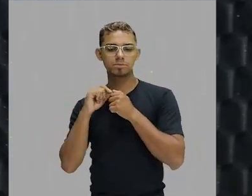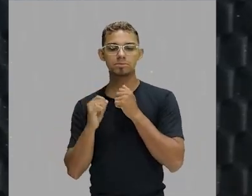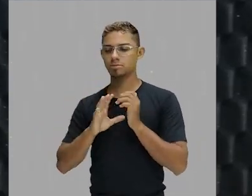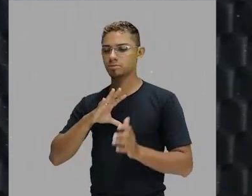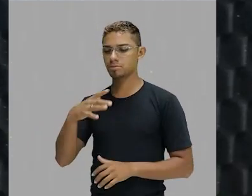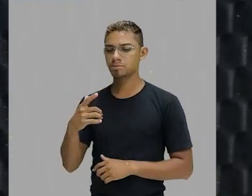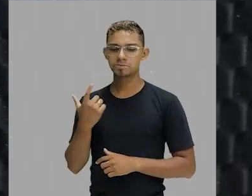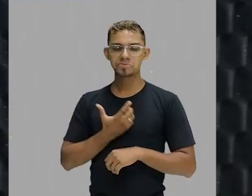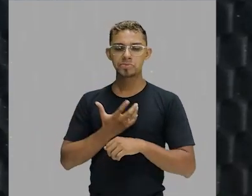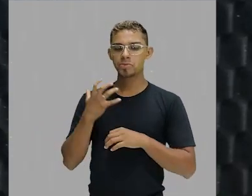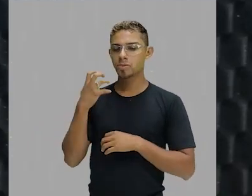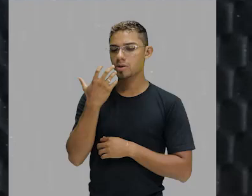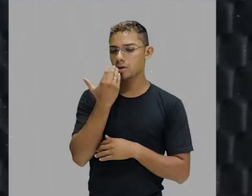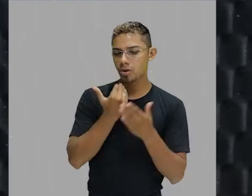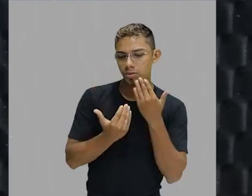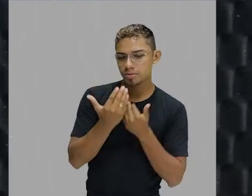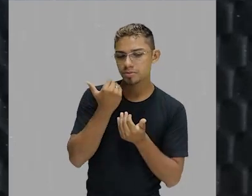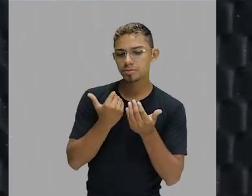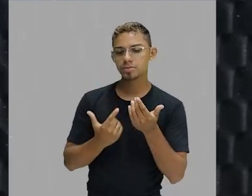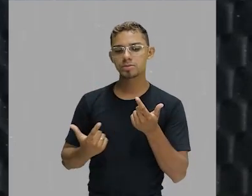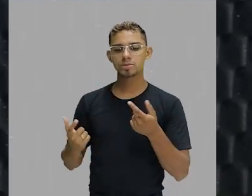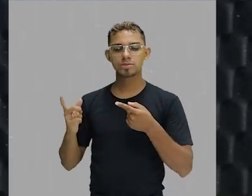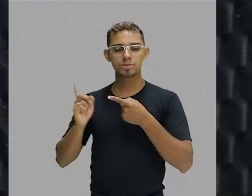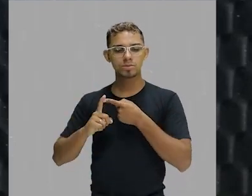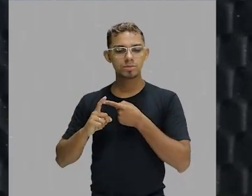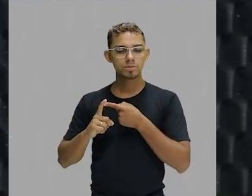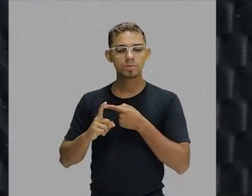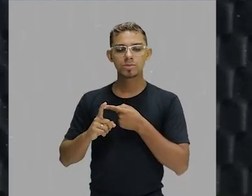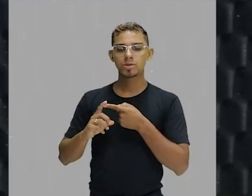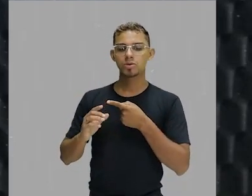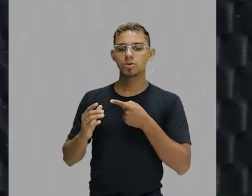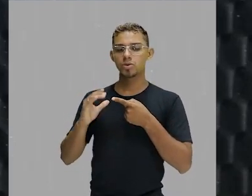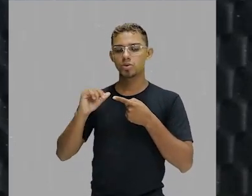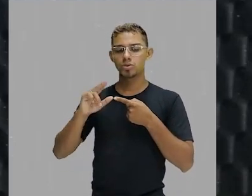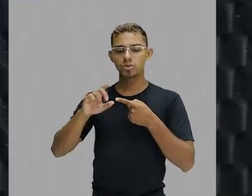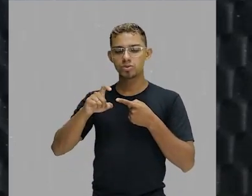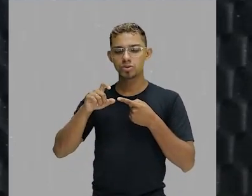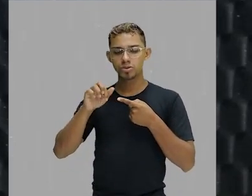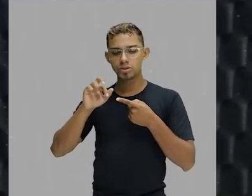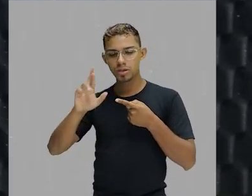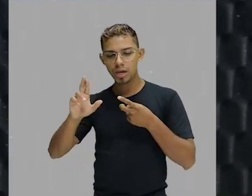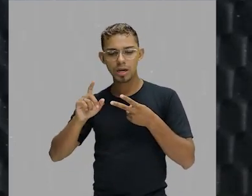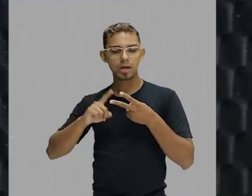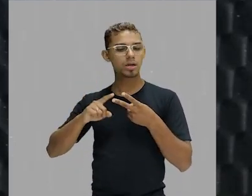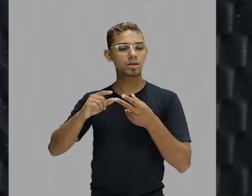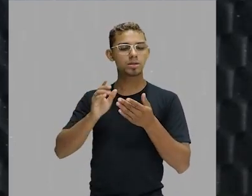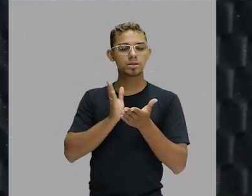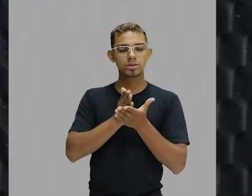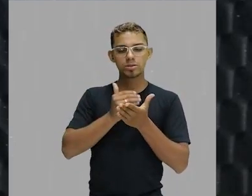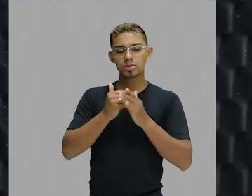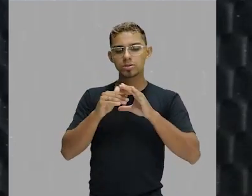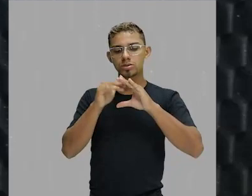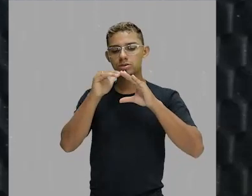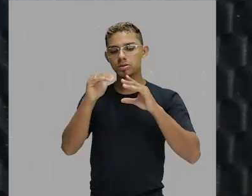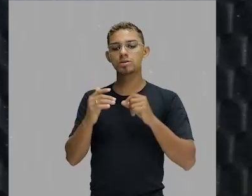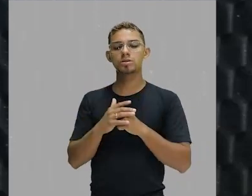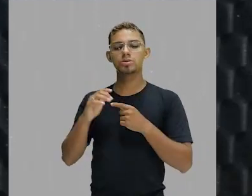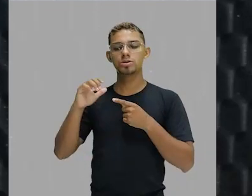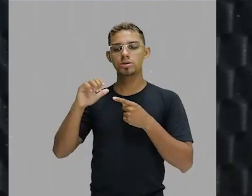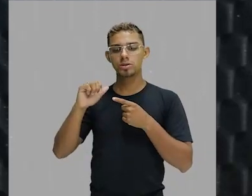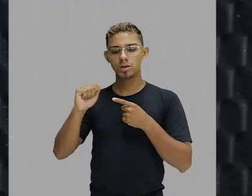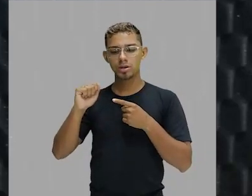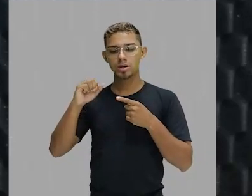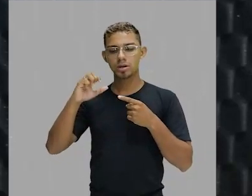agir, comidas, cuchá, torta de camarão, caruru, vatapá, caranguejo, o que nós